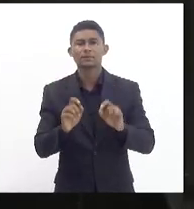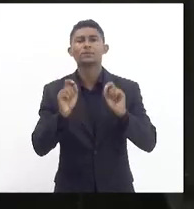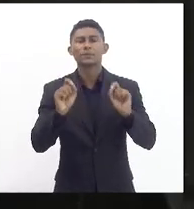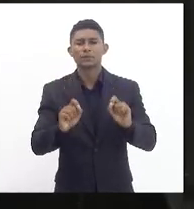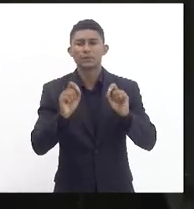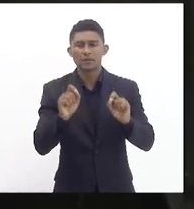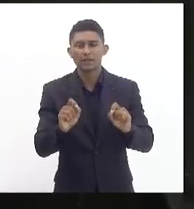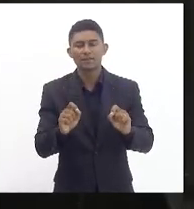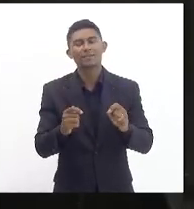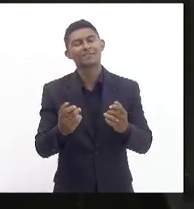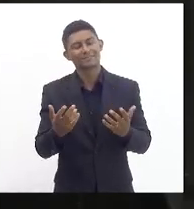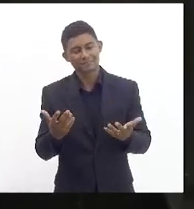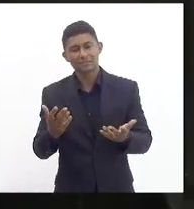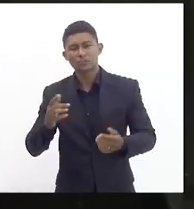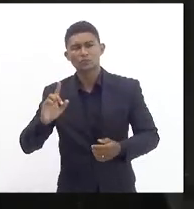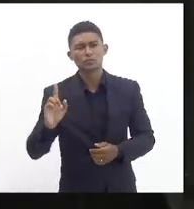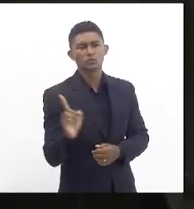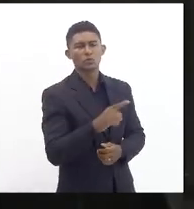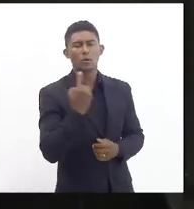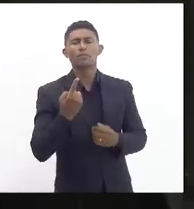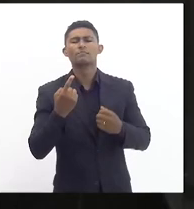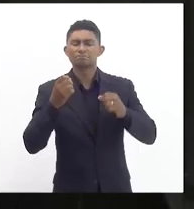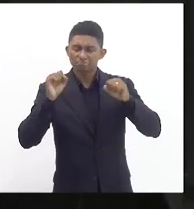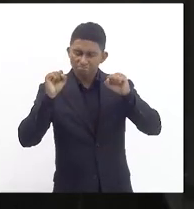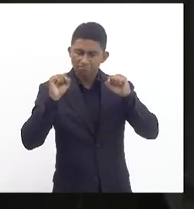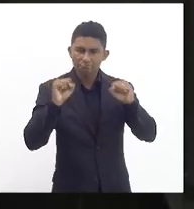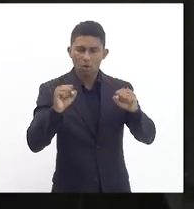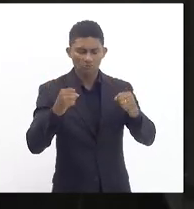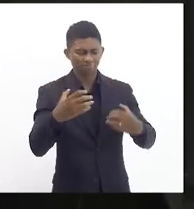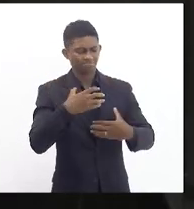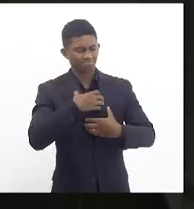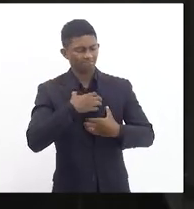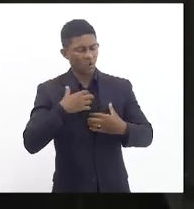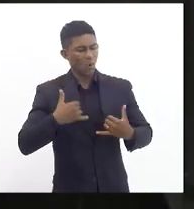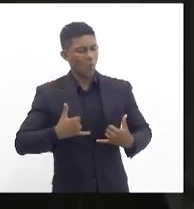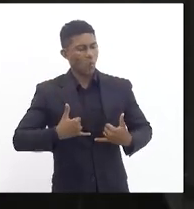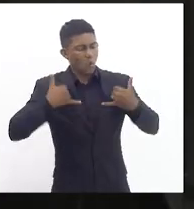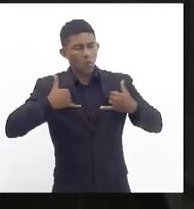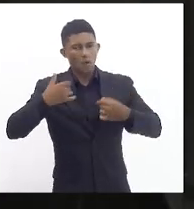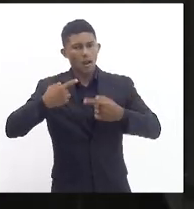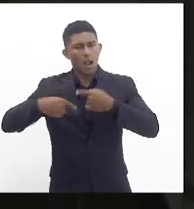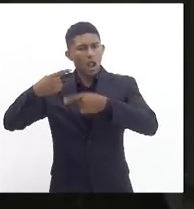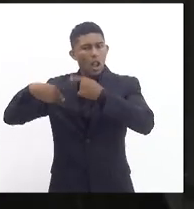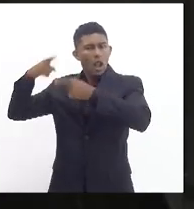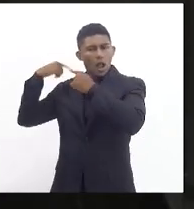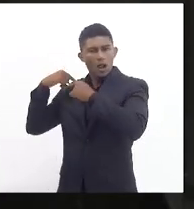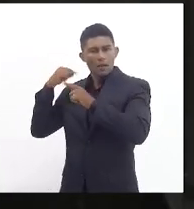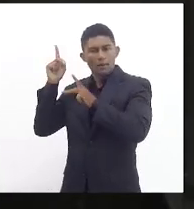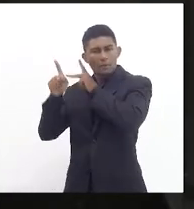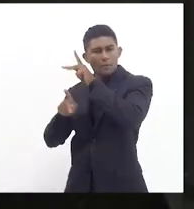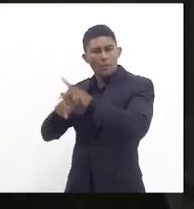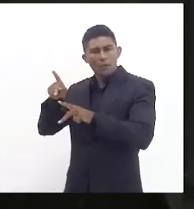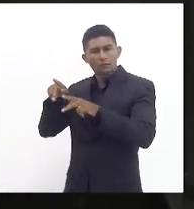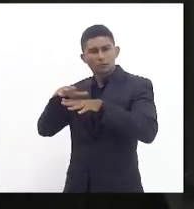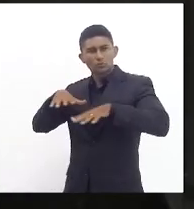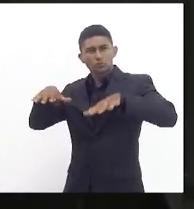concreta da gente ter orgulho das nossas origens, ter orgulho da nossa